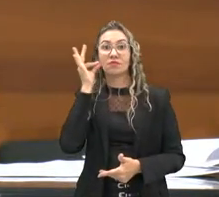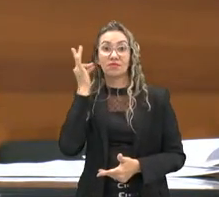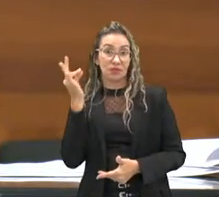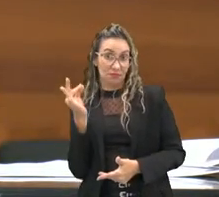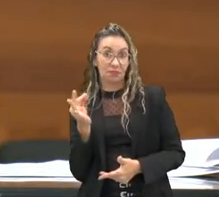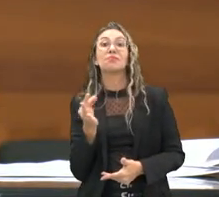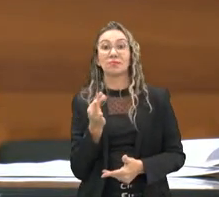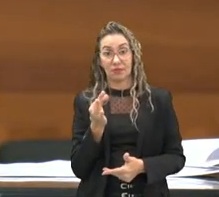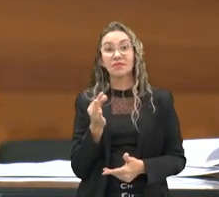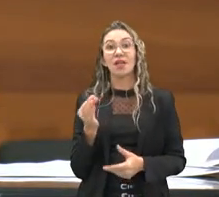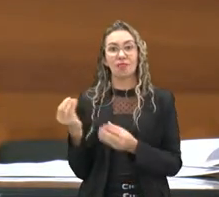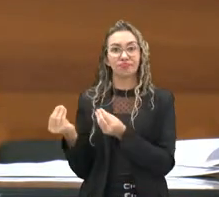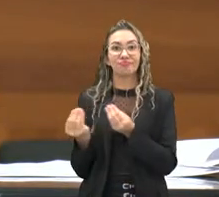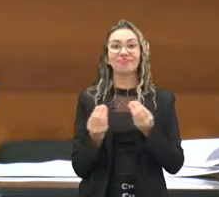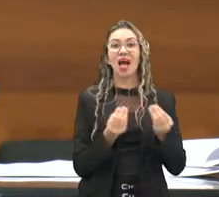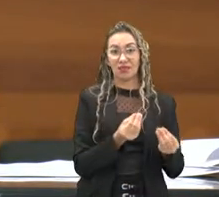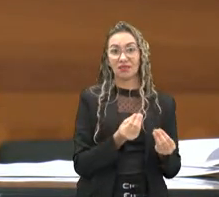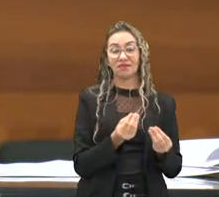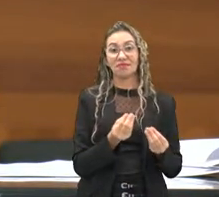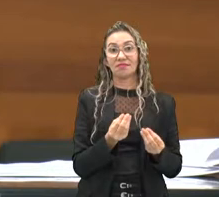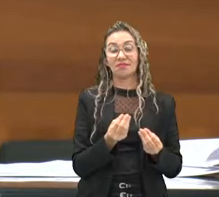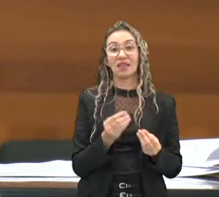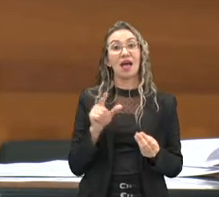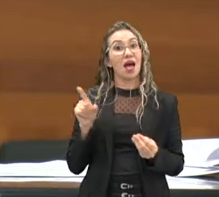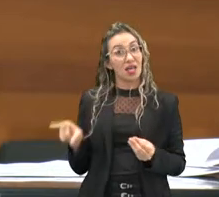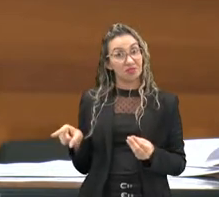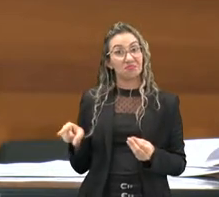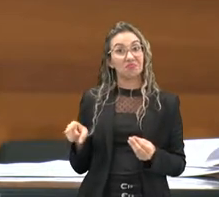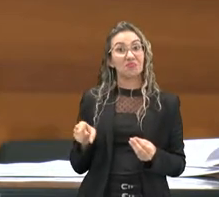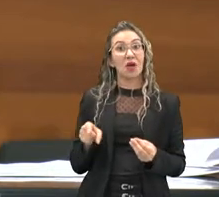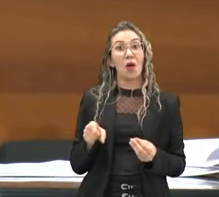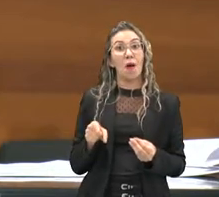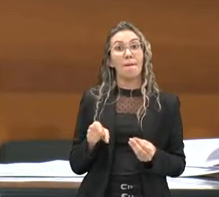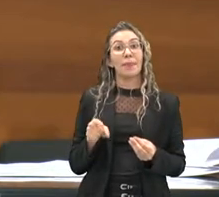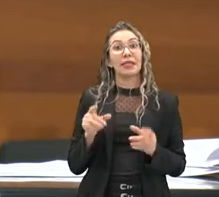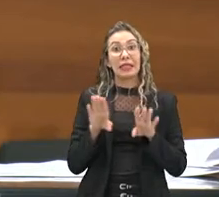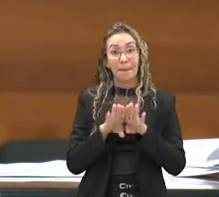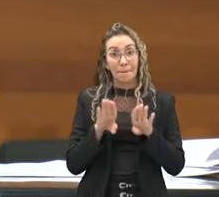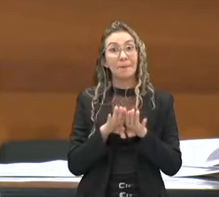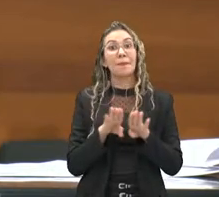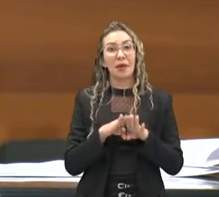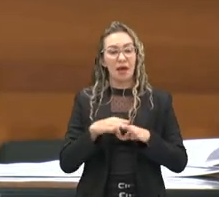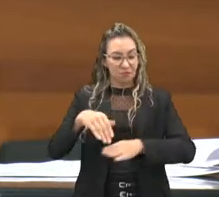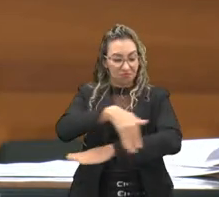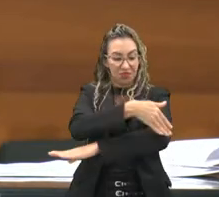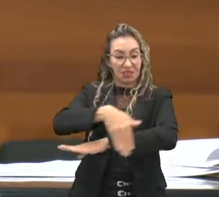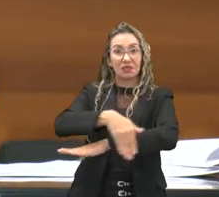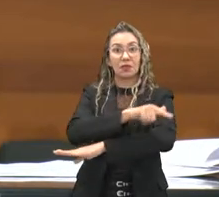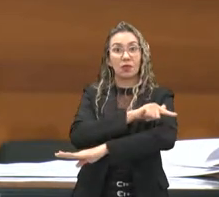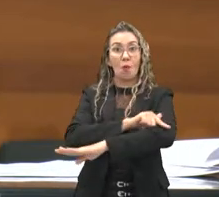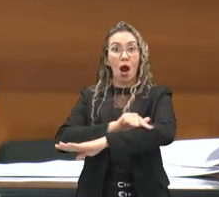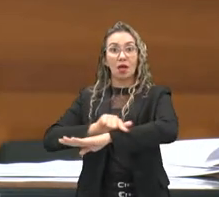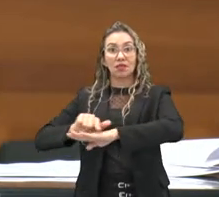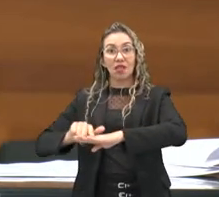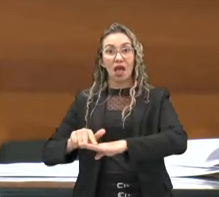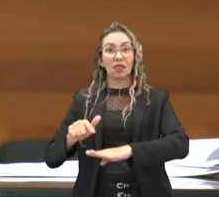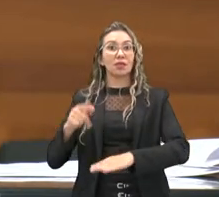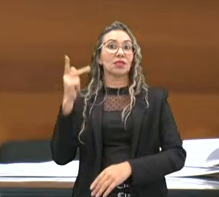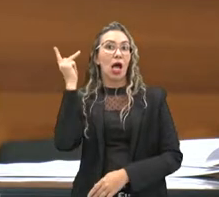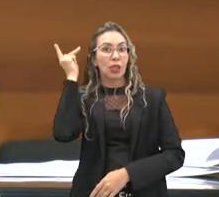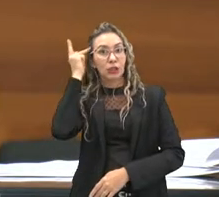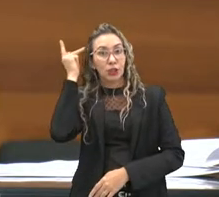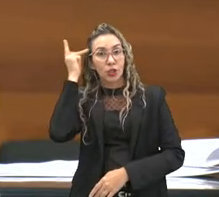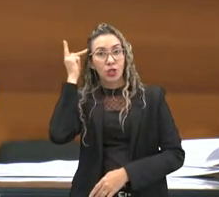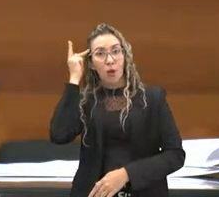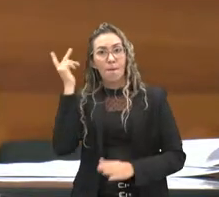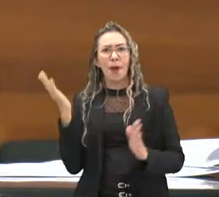o grande lutador para que ela permanecesse em Cuiabá, como foi a estrada asfaltada de São Paulo, Campo